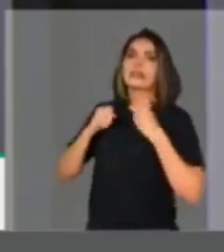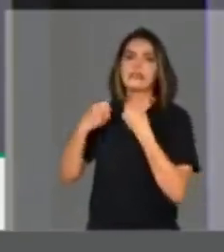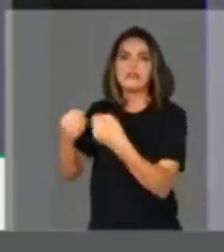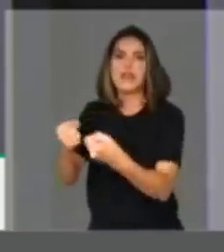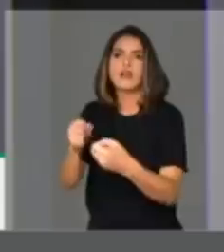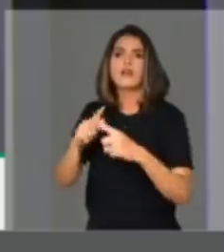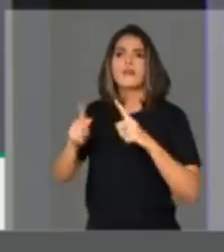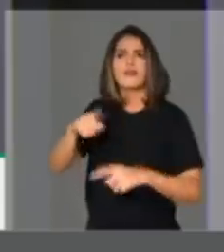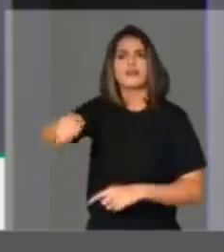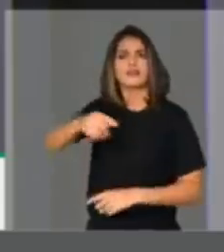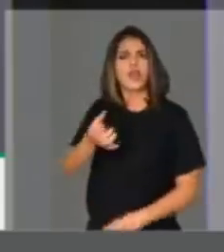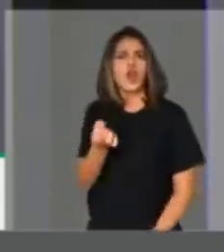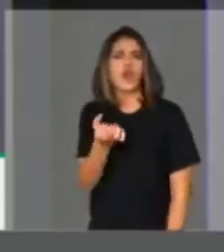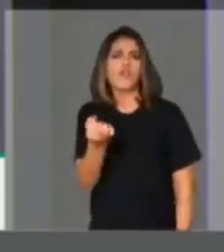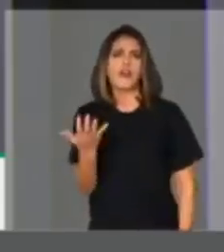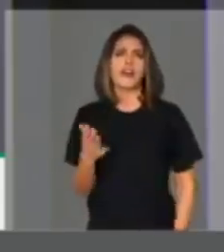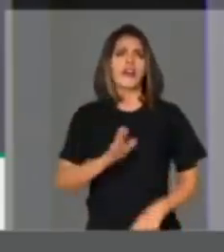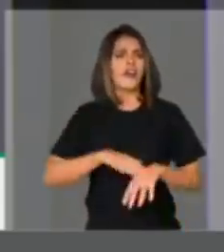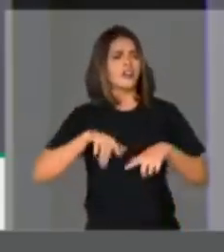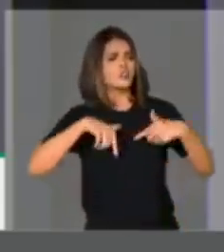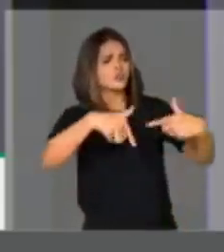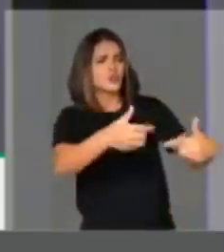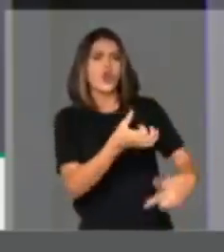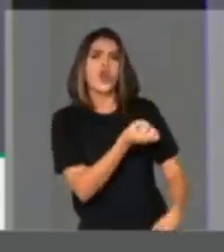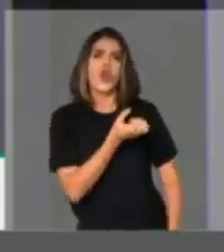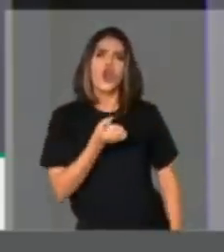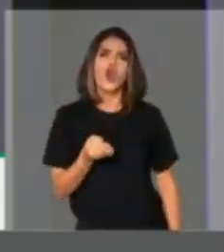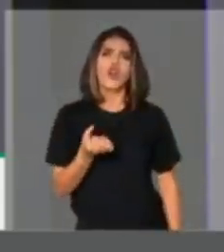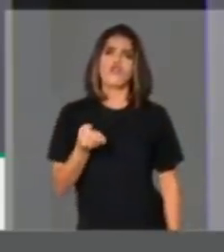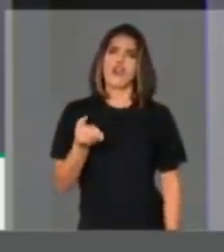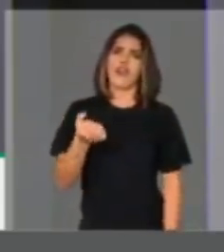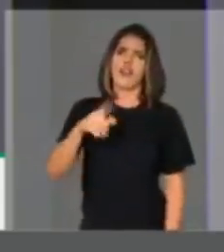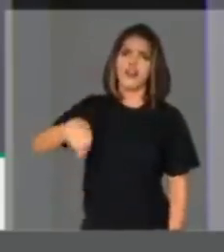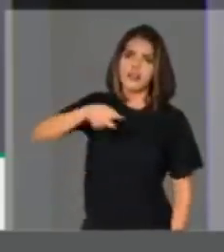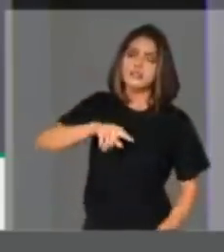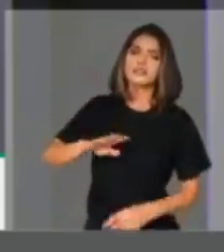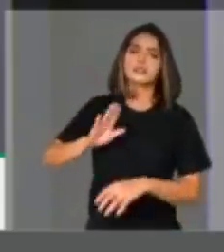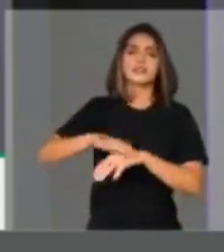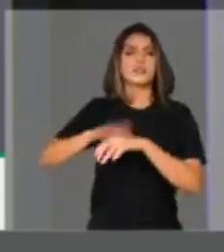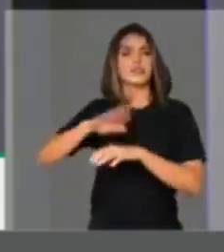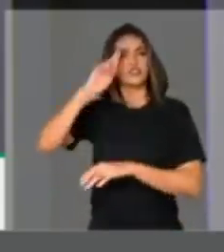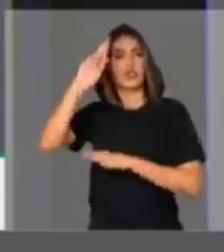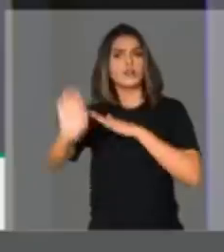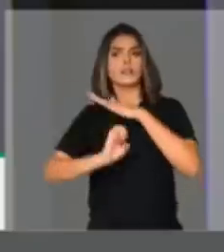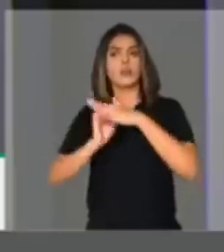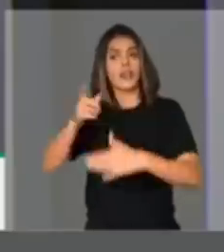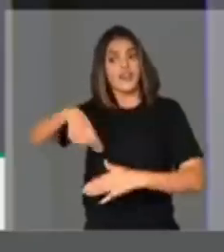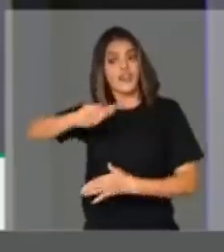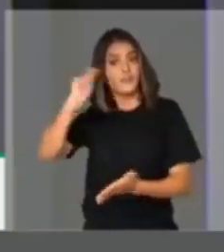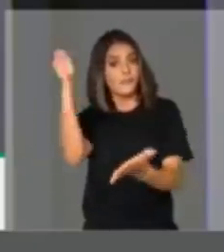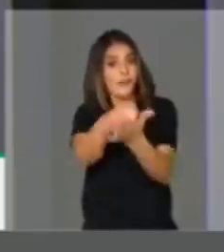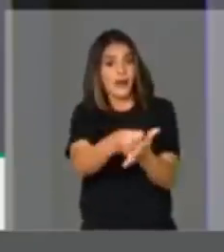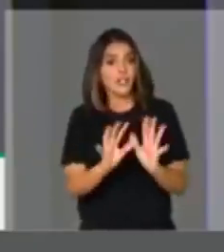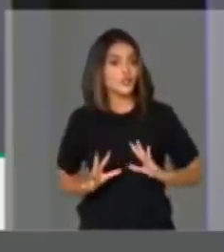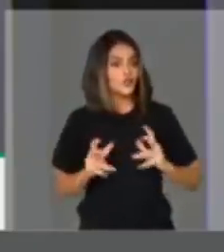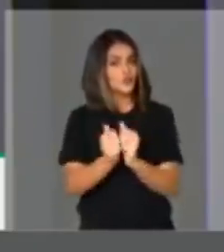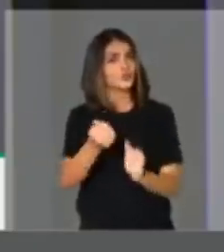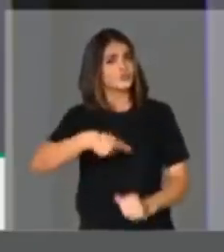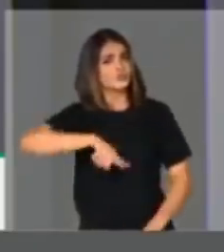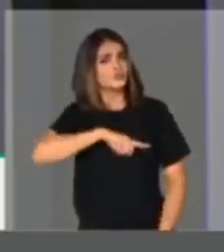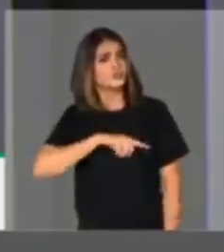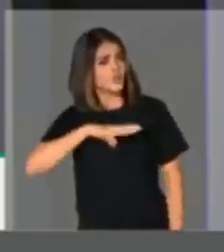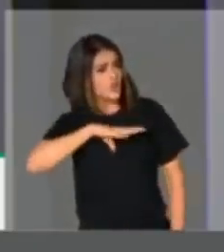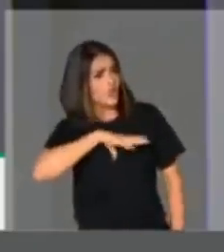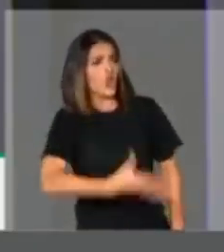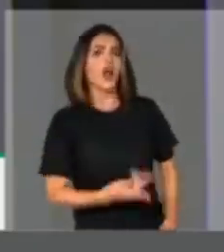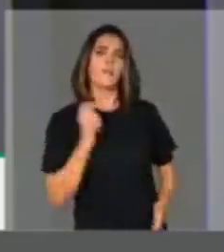sistema de covardia ou com a atitude covarde desse setor que paga a conta e deveria ter coragem, ter orgulho